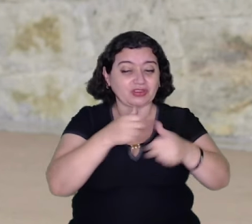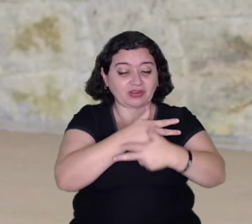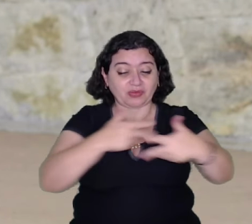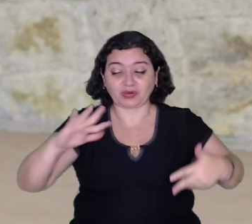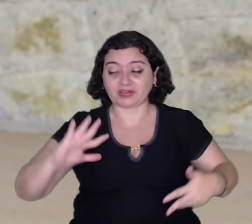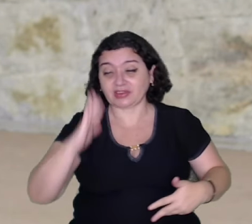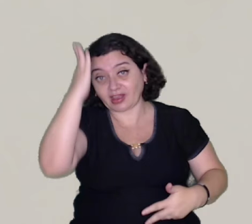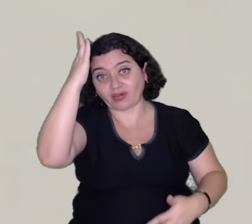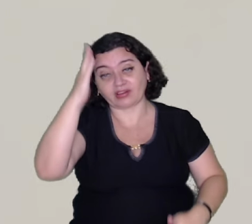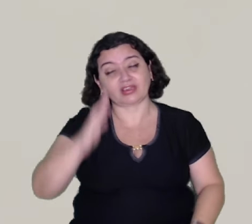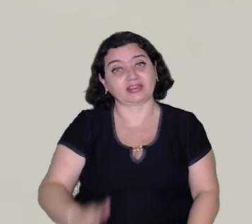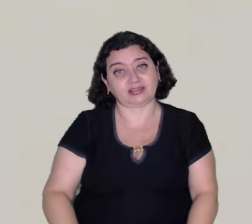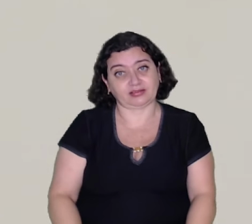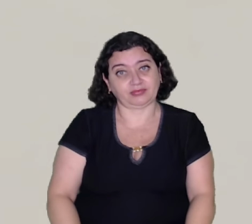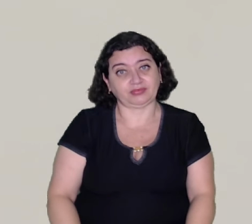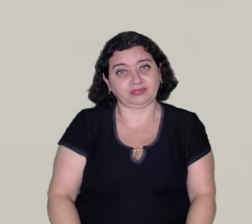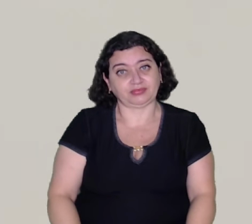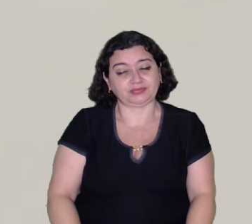circunstância.